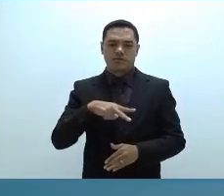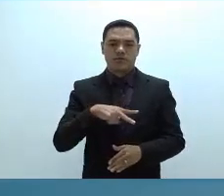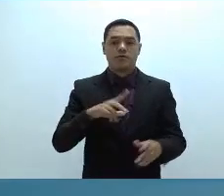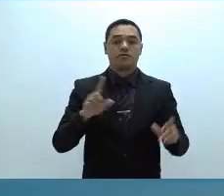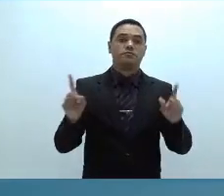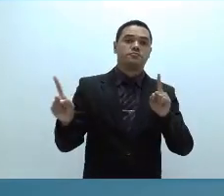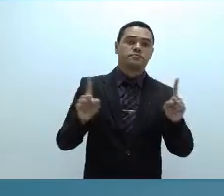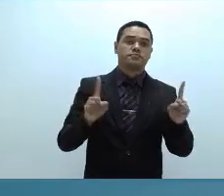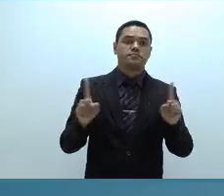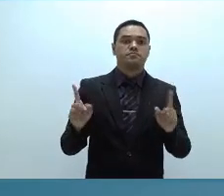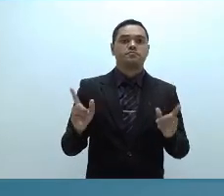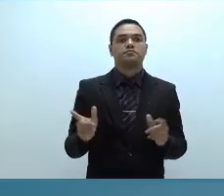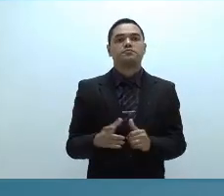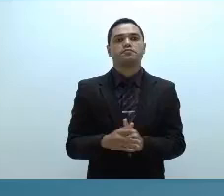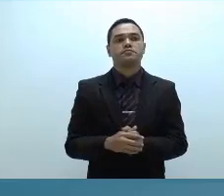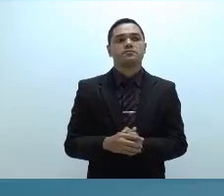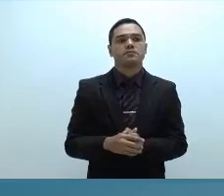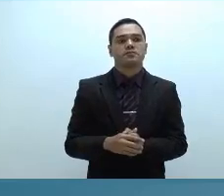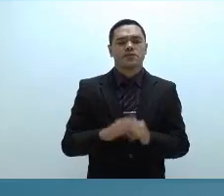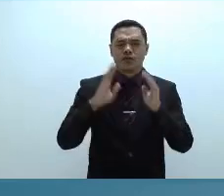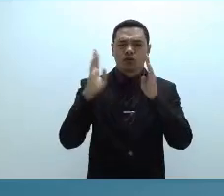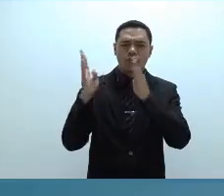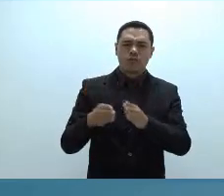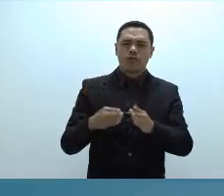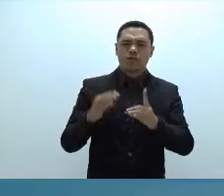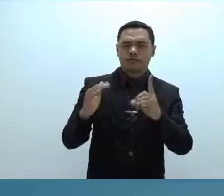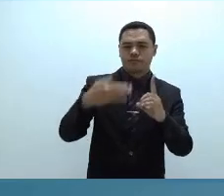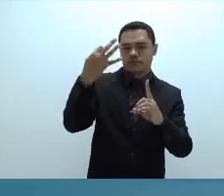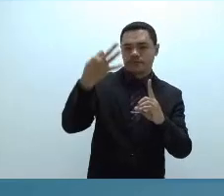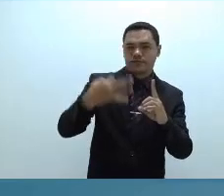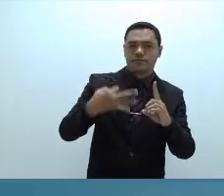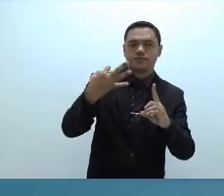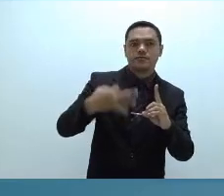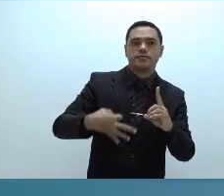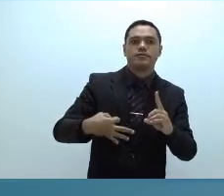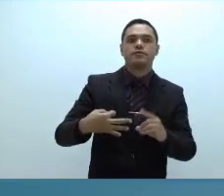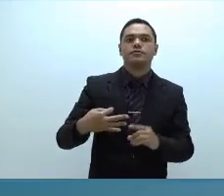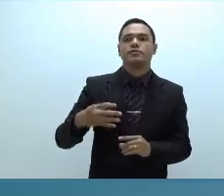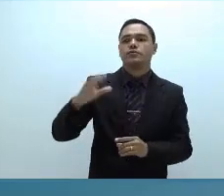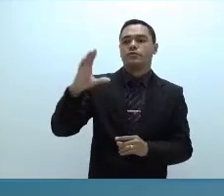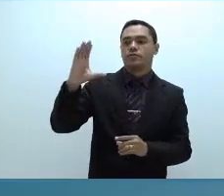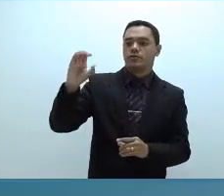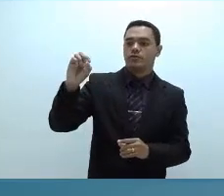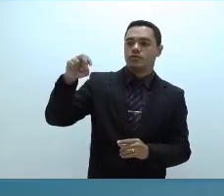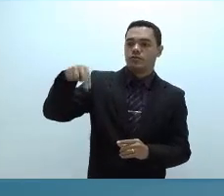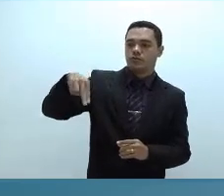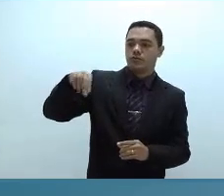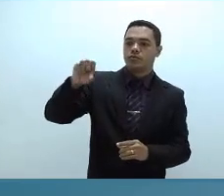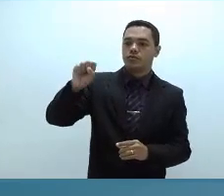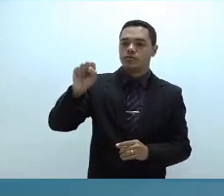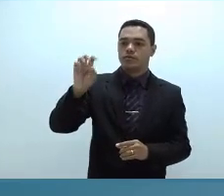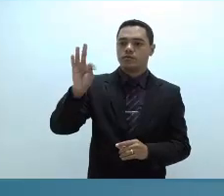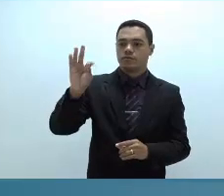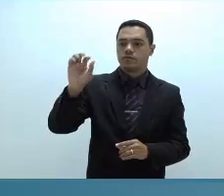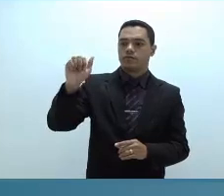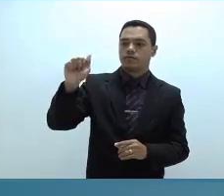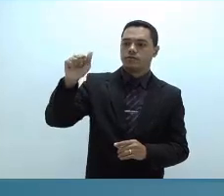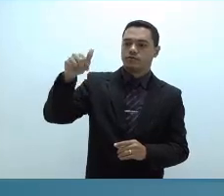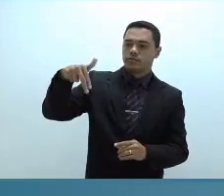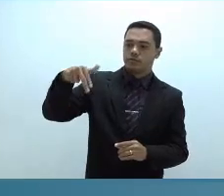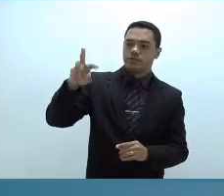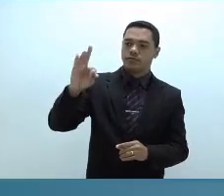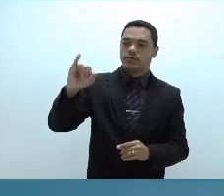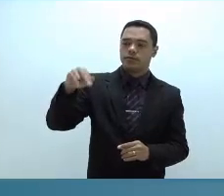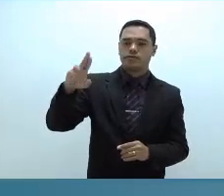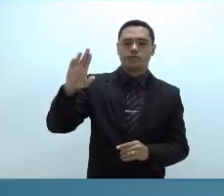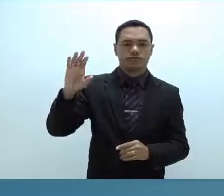privado, e a competência do desembargador Constantino Quevedo. Está em